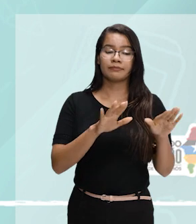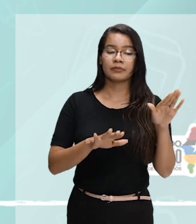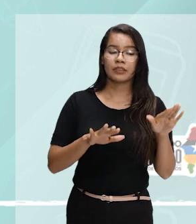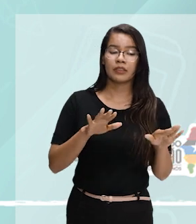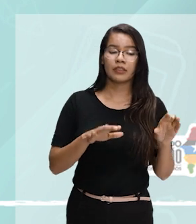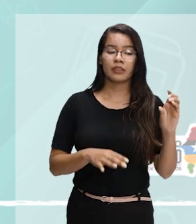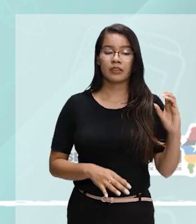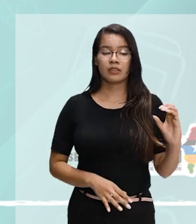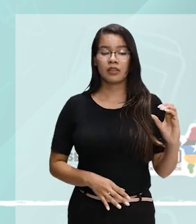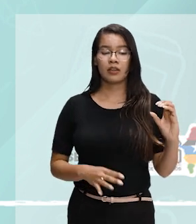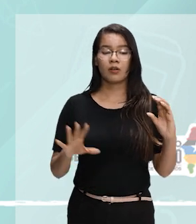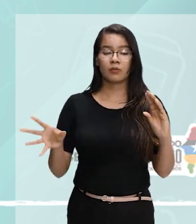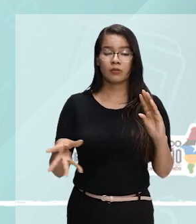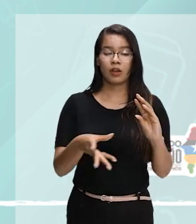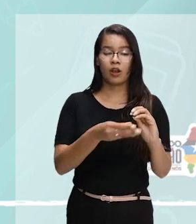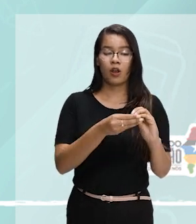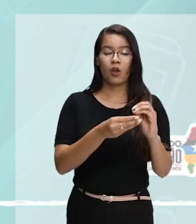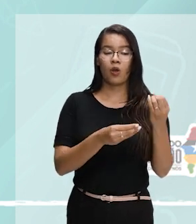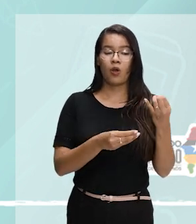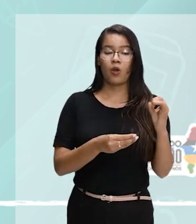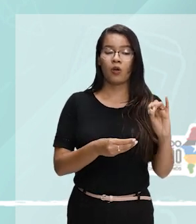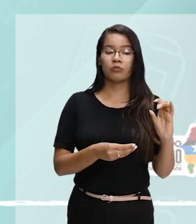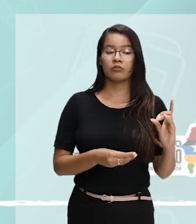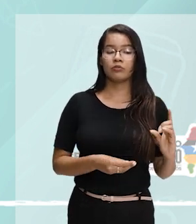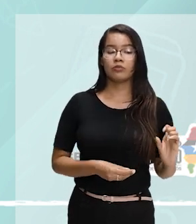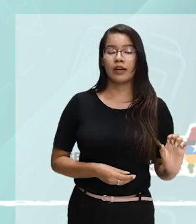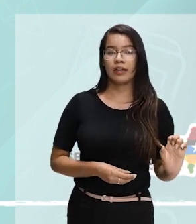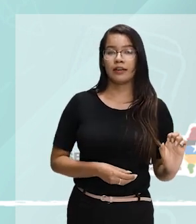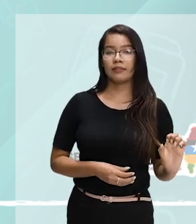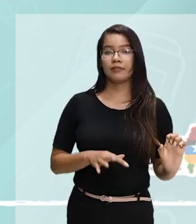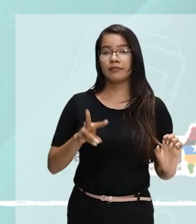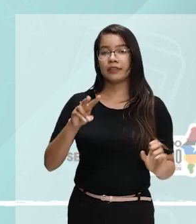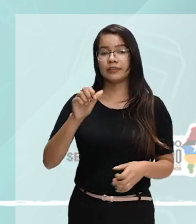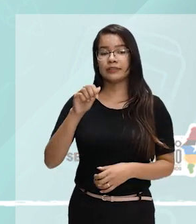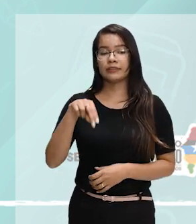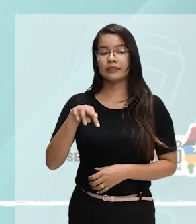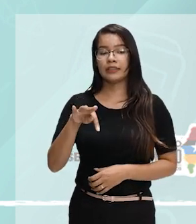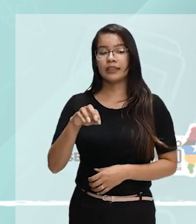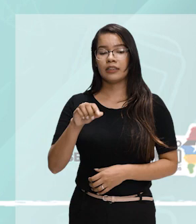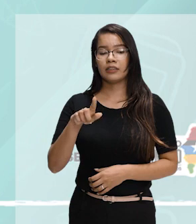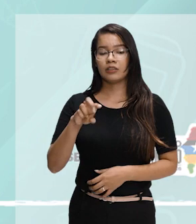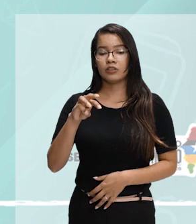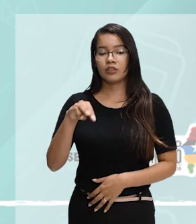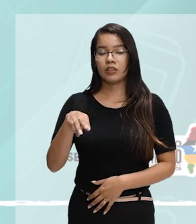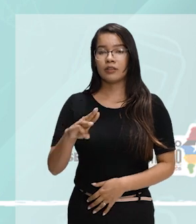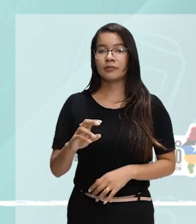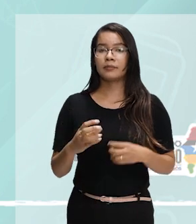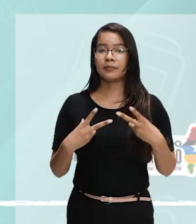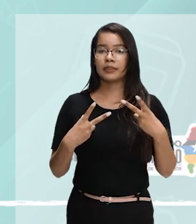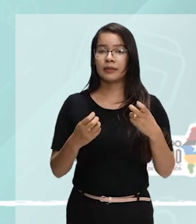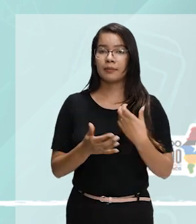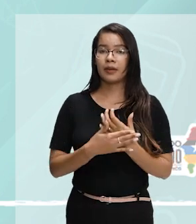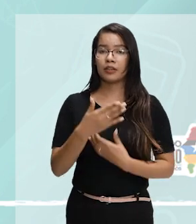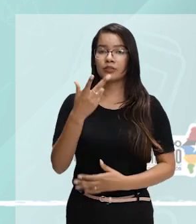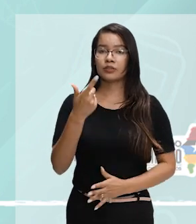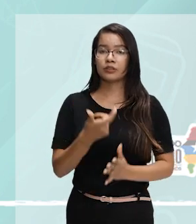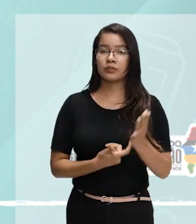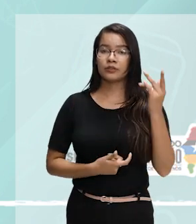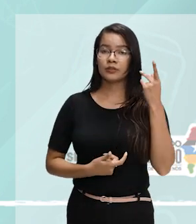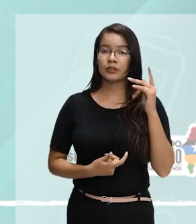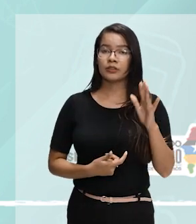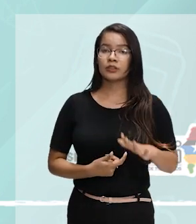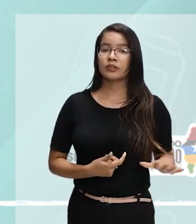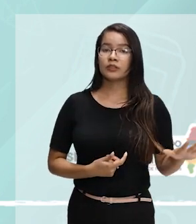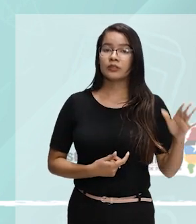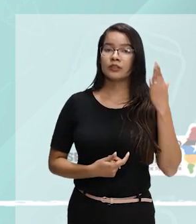complementaridade ou vantagem. Isso aí é muito fácil, né, gente? Olha só, mais um trecho aí para você entender a